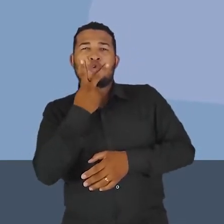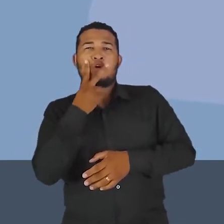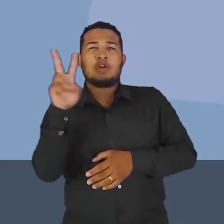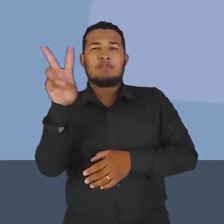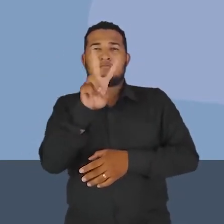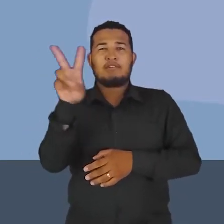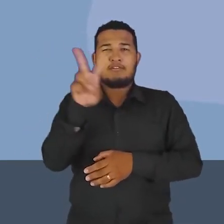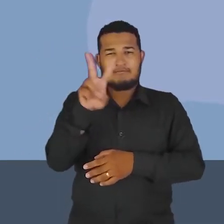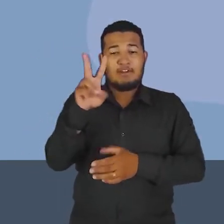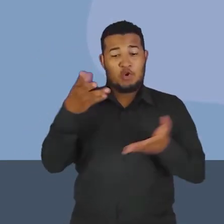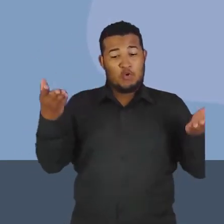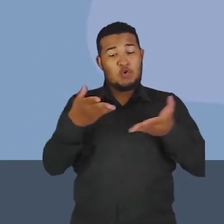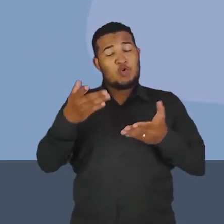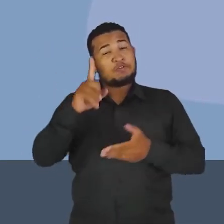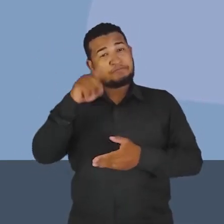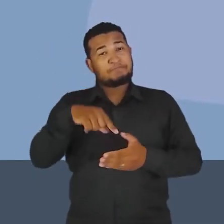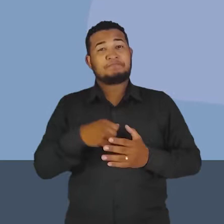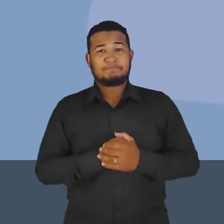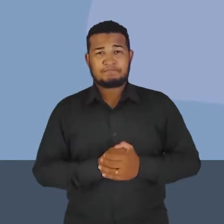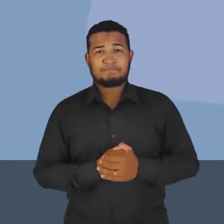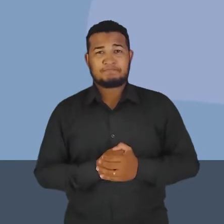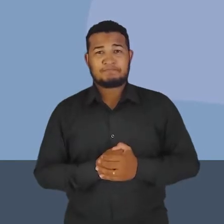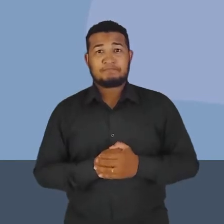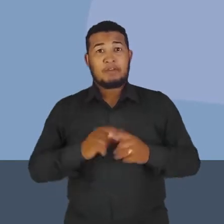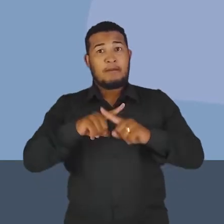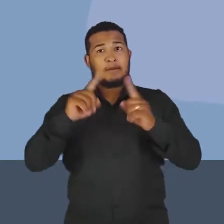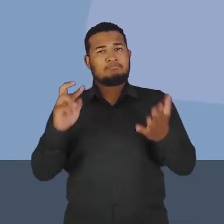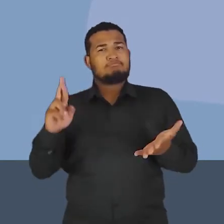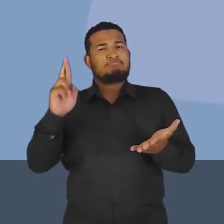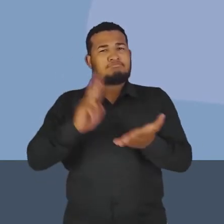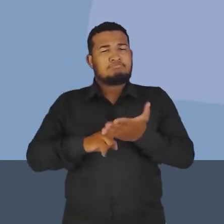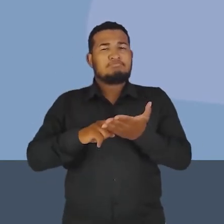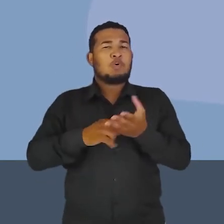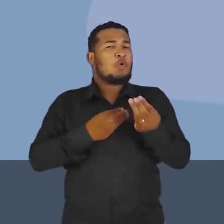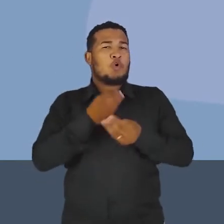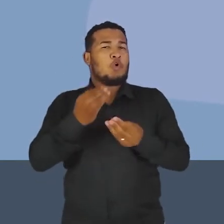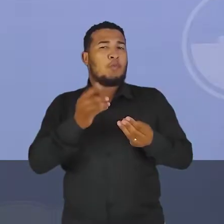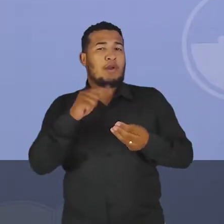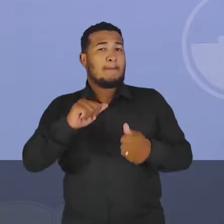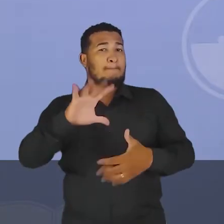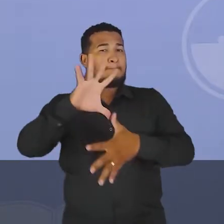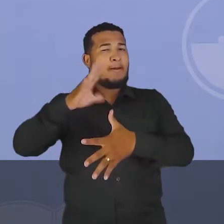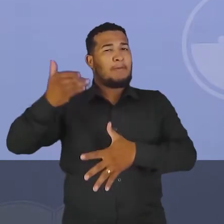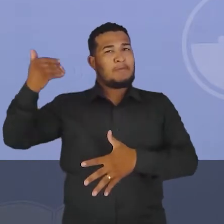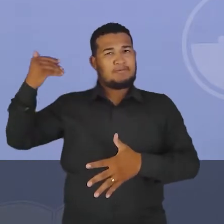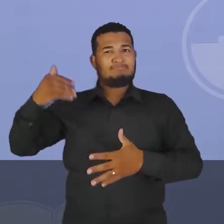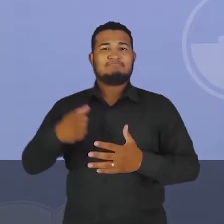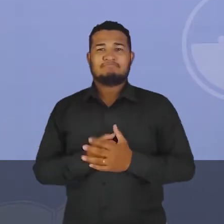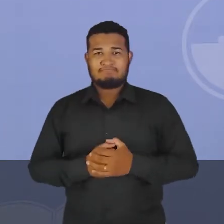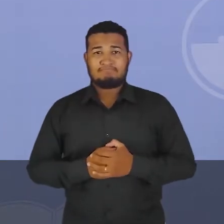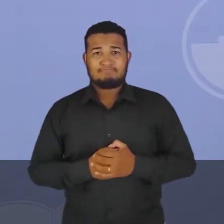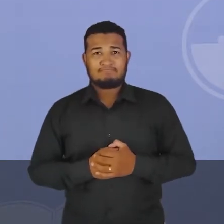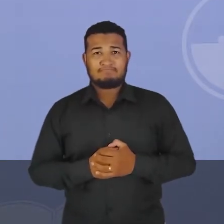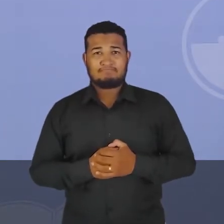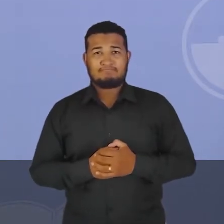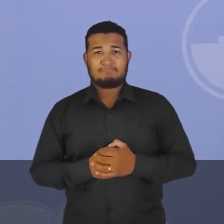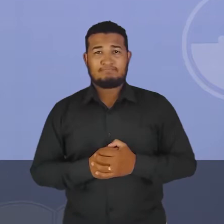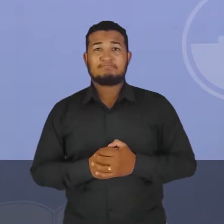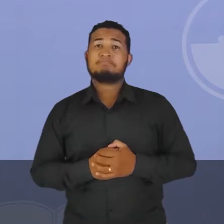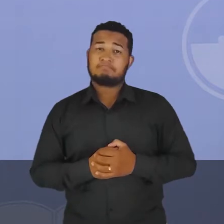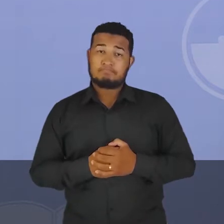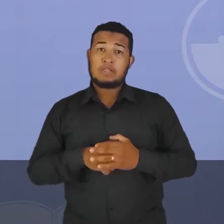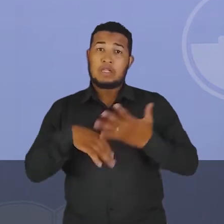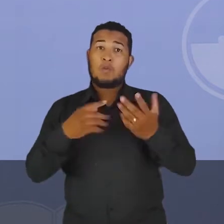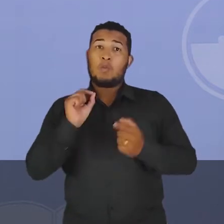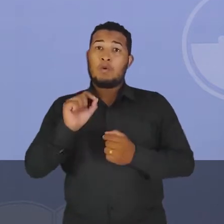Velha, atualmente, mas assim, com a representação do passado, com o mapa do passado. Bom, gente, quando